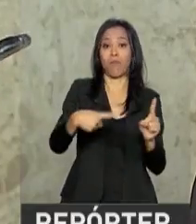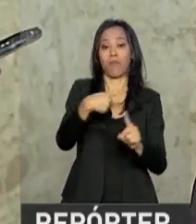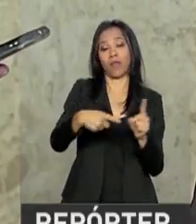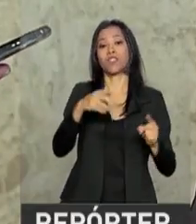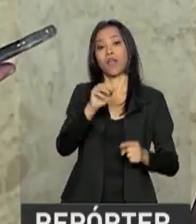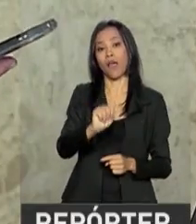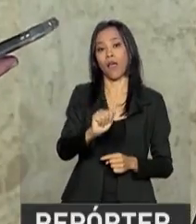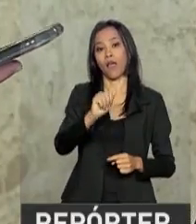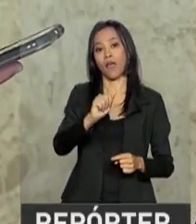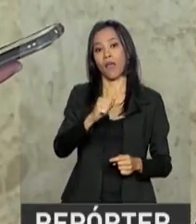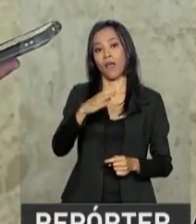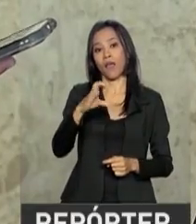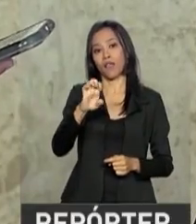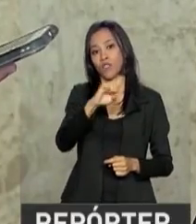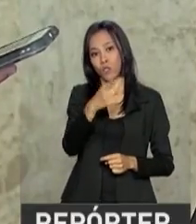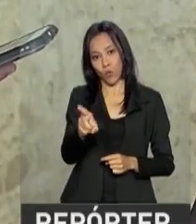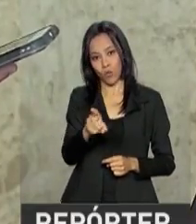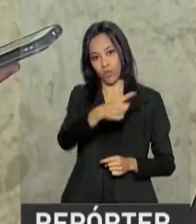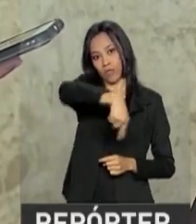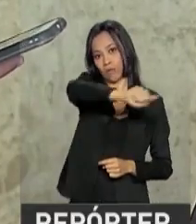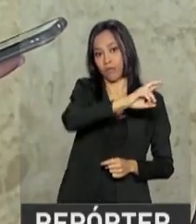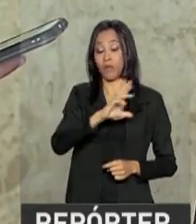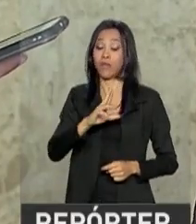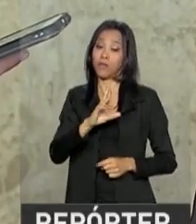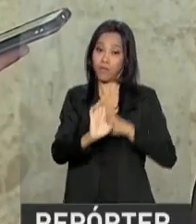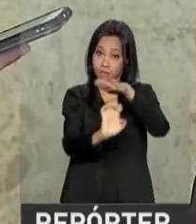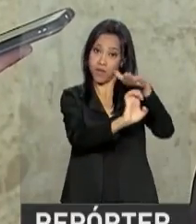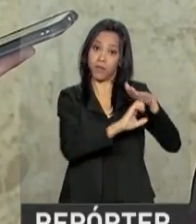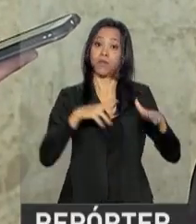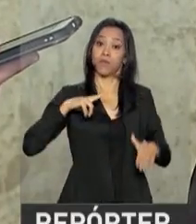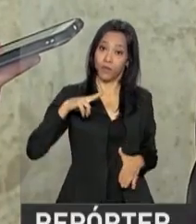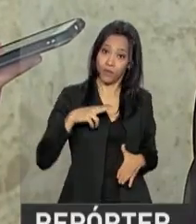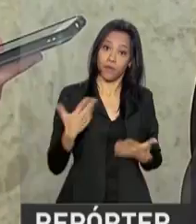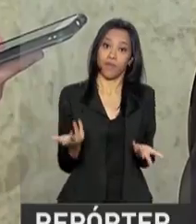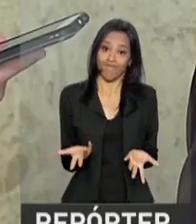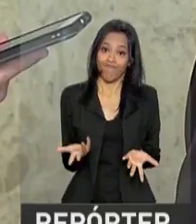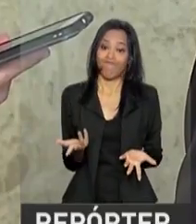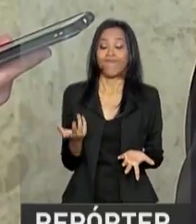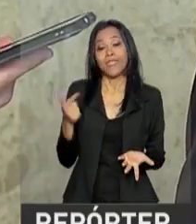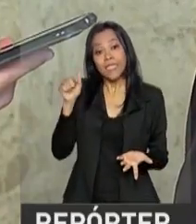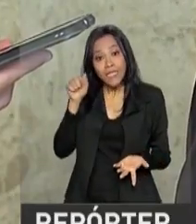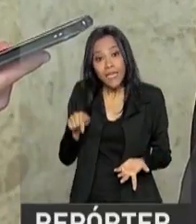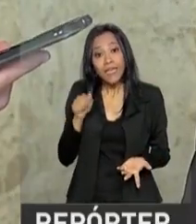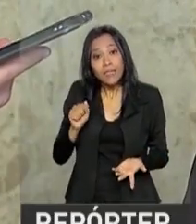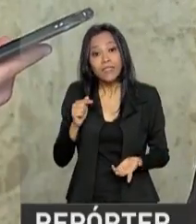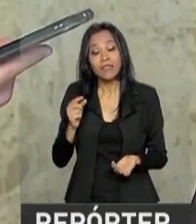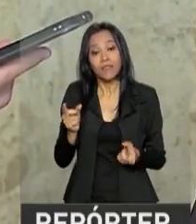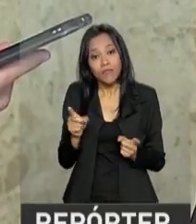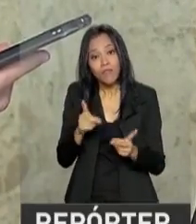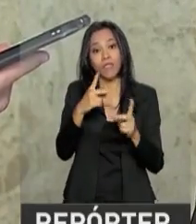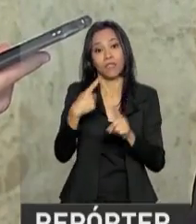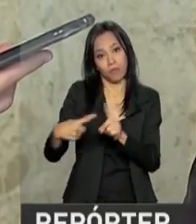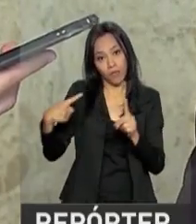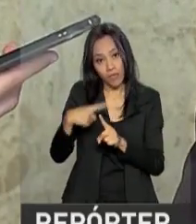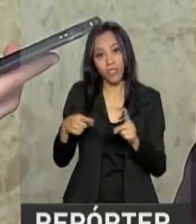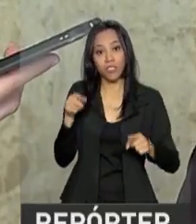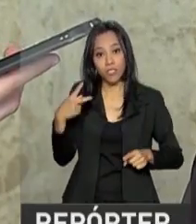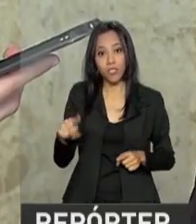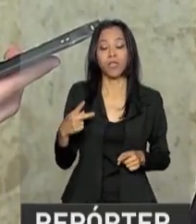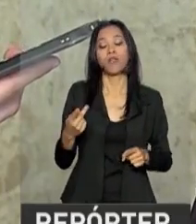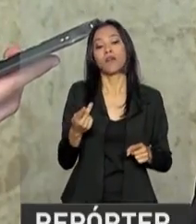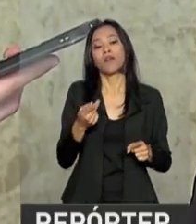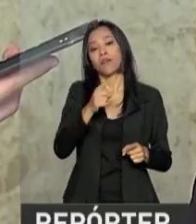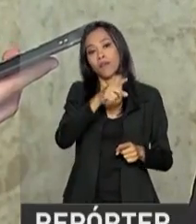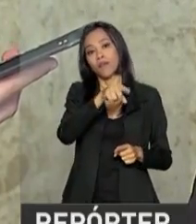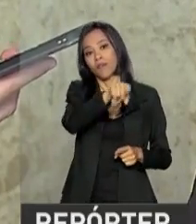o ideal, que o mais correto nesse momento é que essa capitalização aconteça através de recursos da